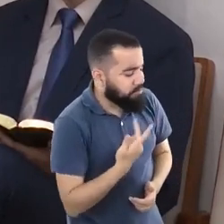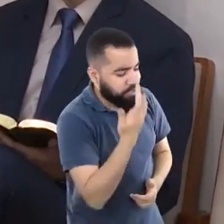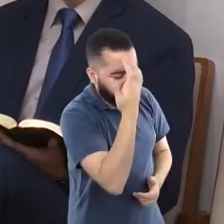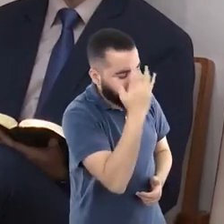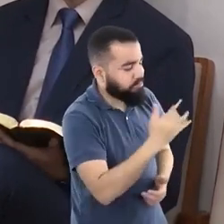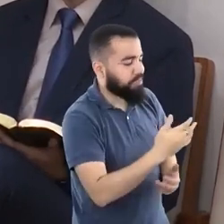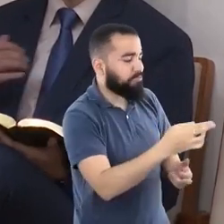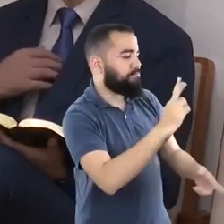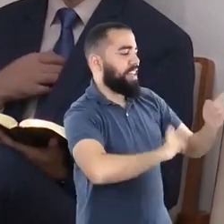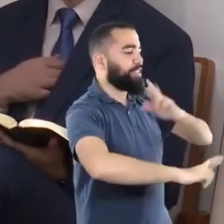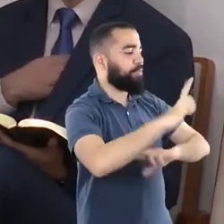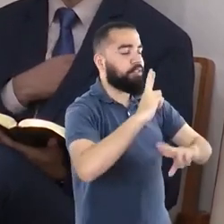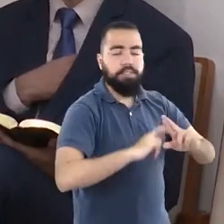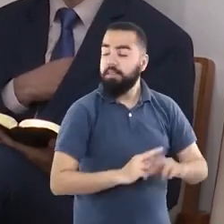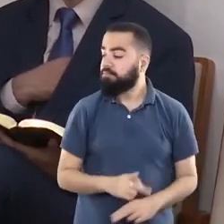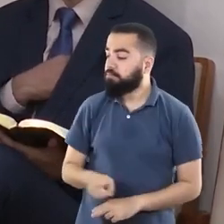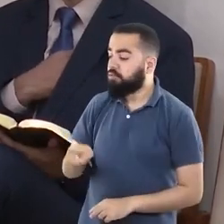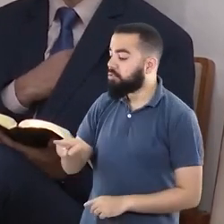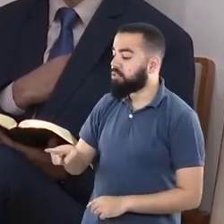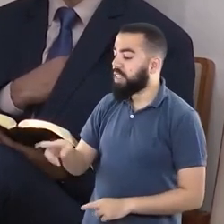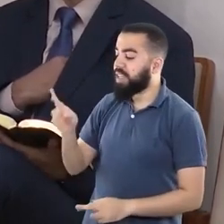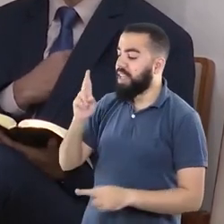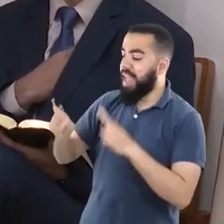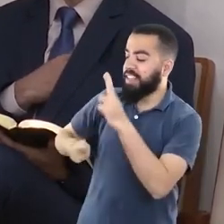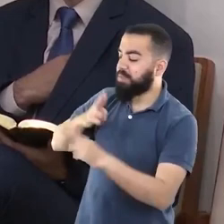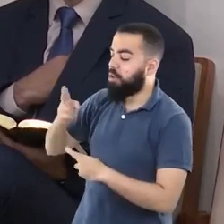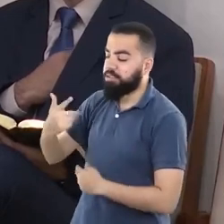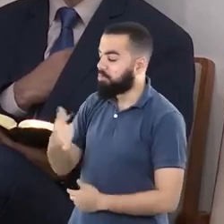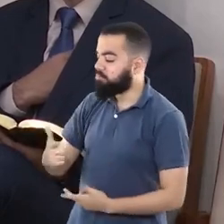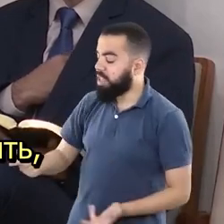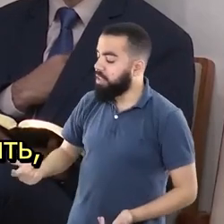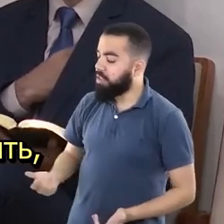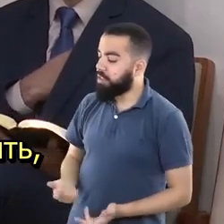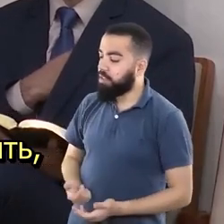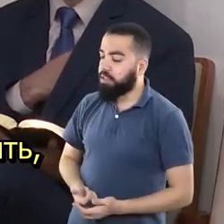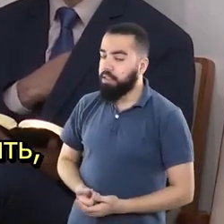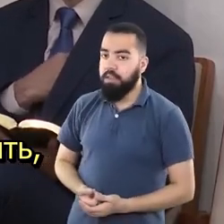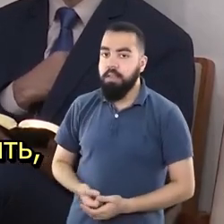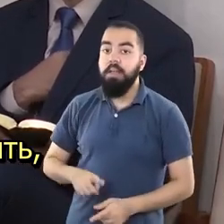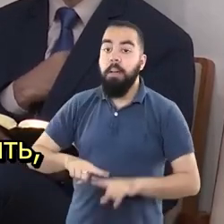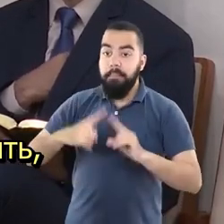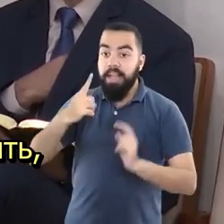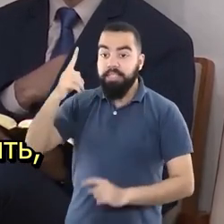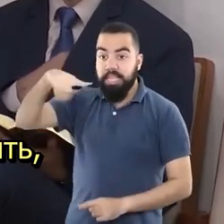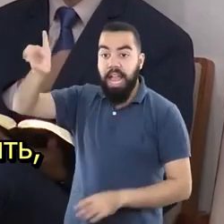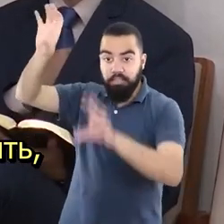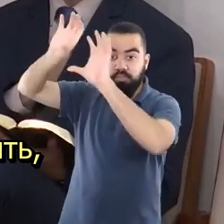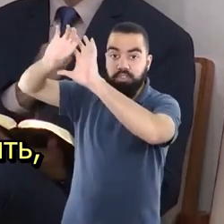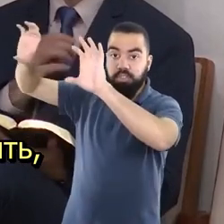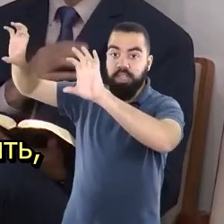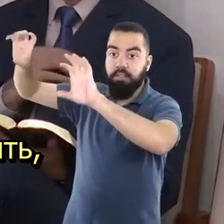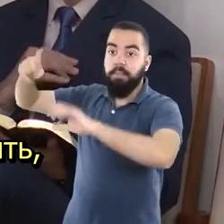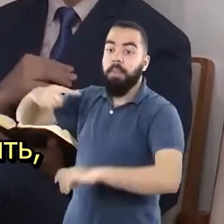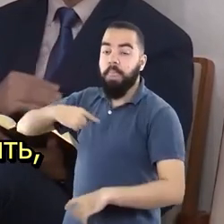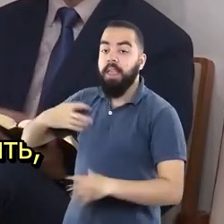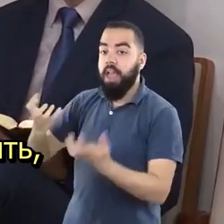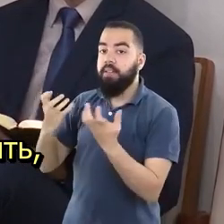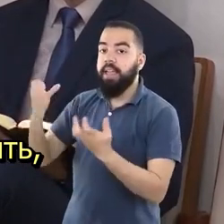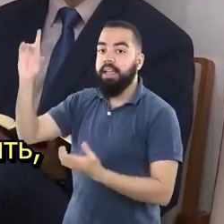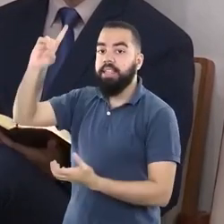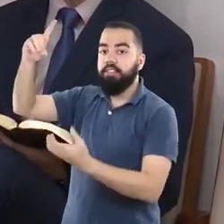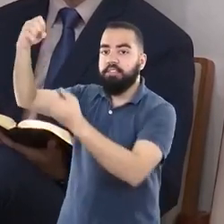ter. Mas eu vou chegar com a minha listinha de perguntas no céu. Eu vou querer saber, Deus vai ter que me explicar, Jesus vai ter que me esclarecer